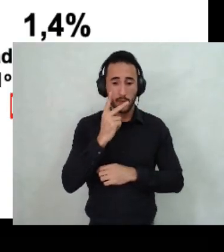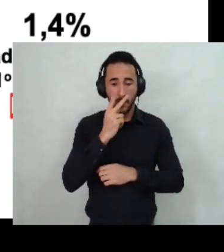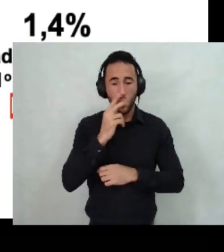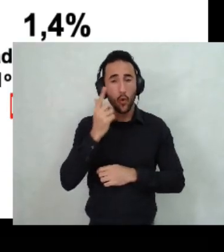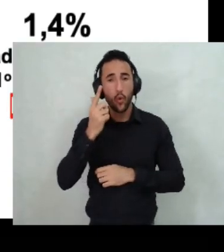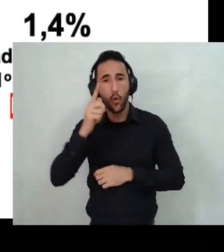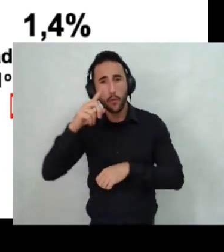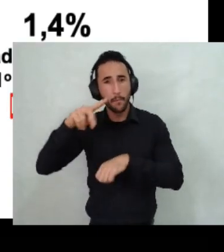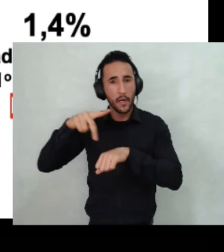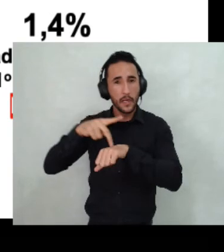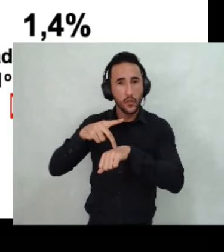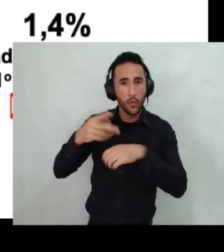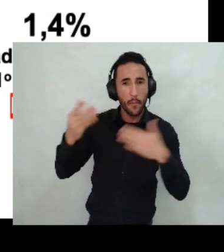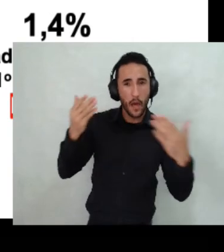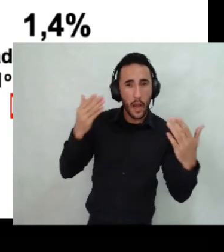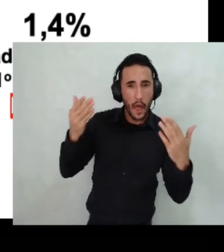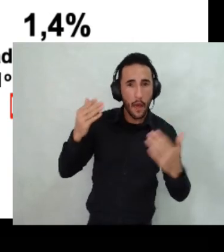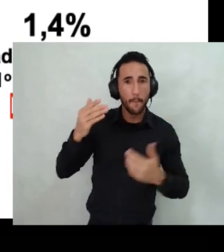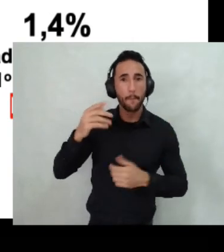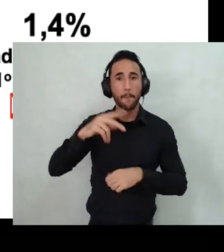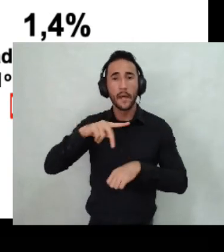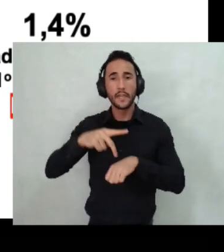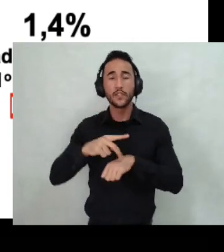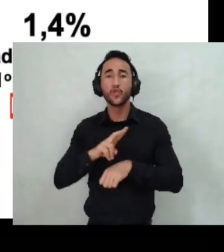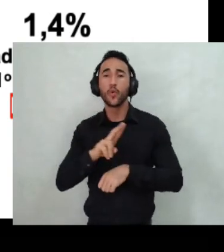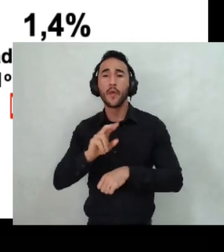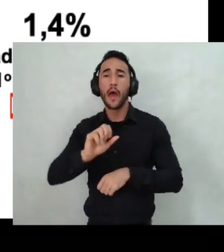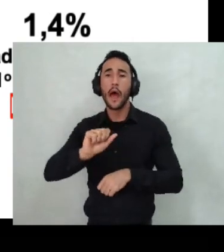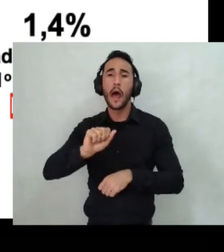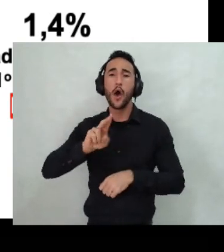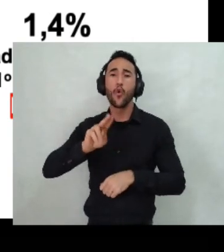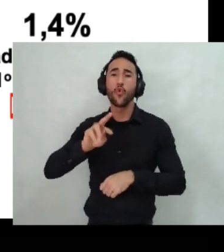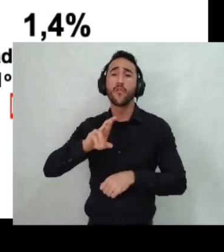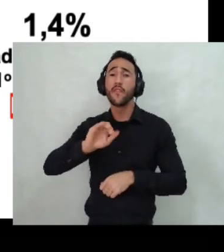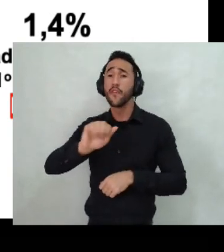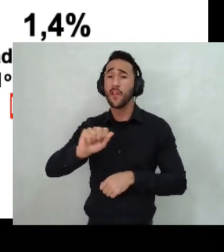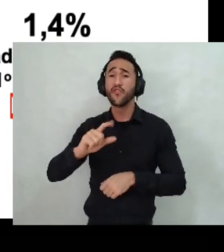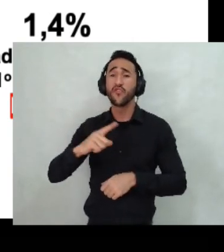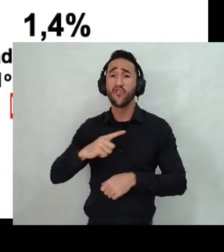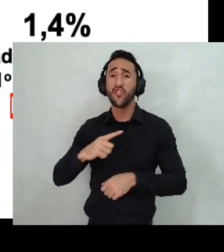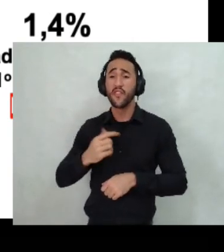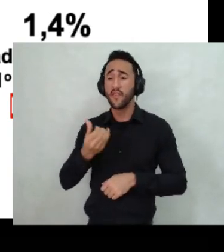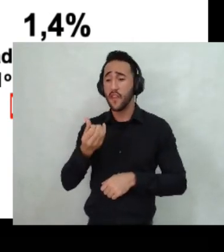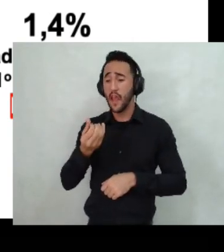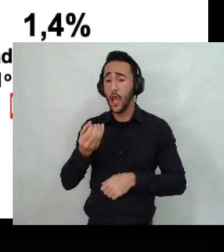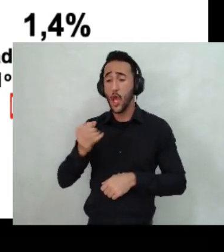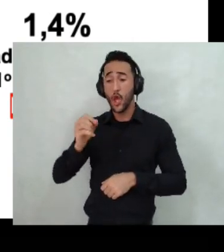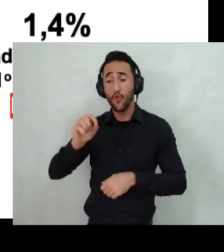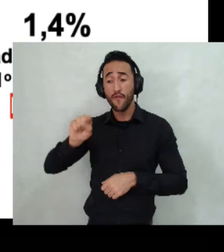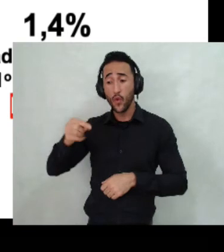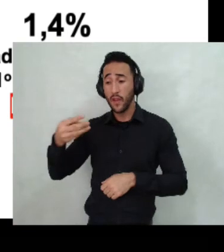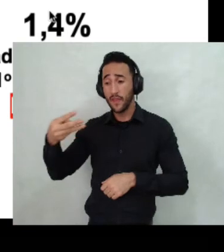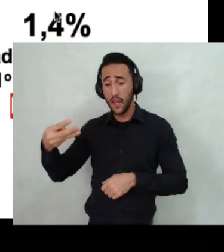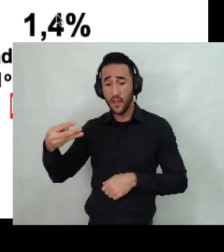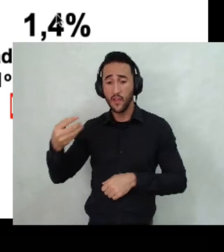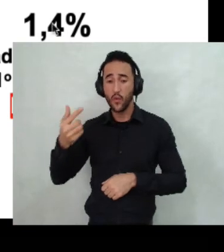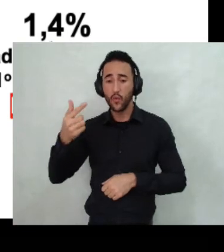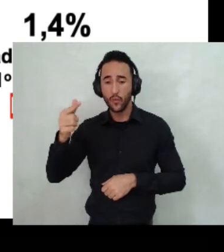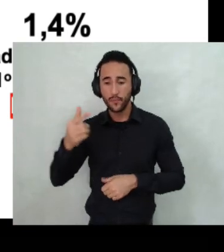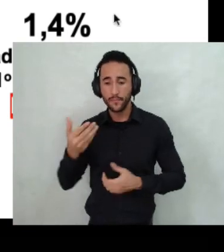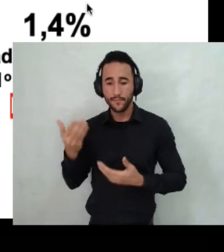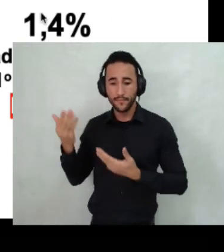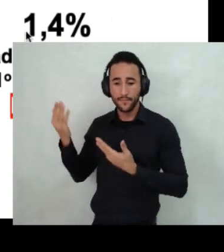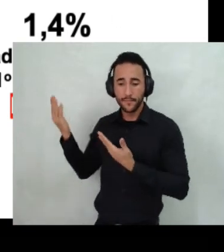situação do Brasil é extremamente importante. A Áustria tinha 0,3%, a Islândia 0,6%, a Espanha, eu já falei, 5%, e